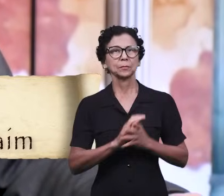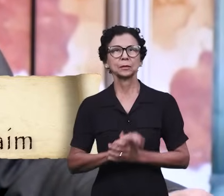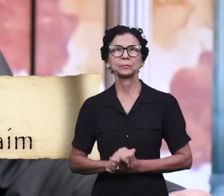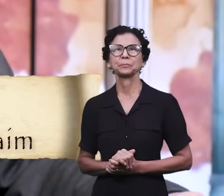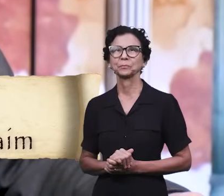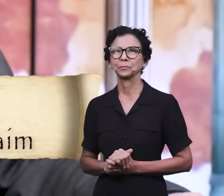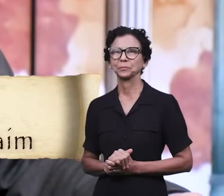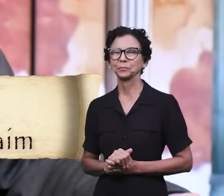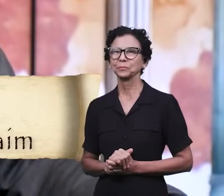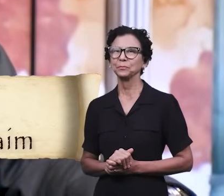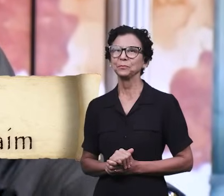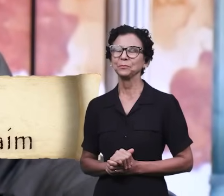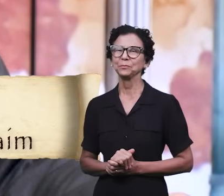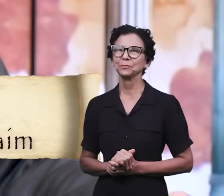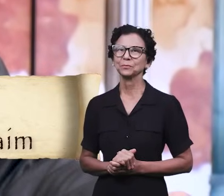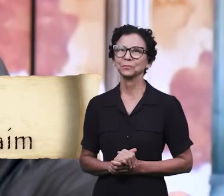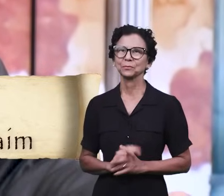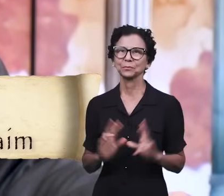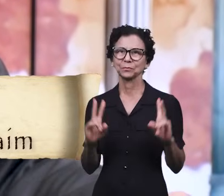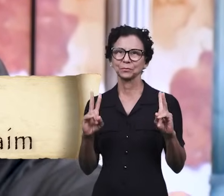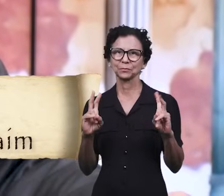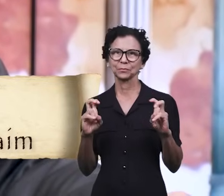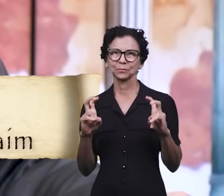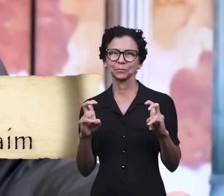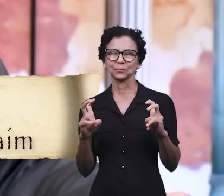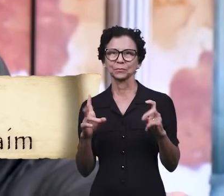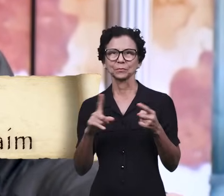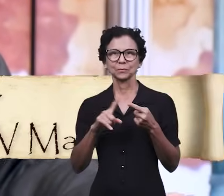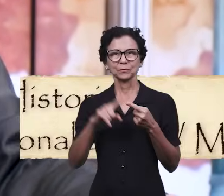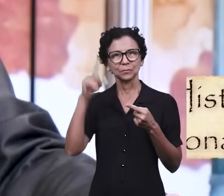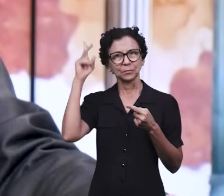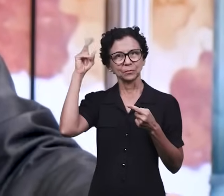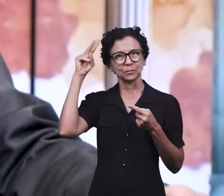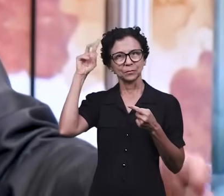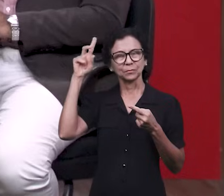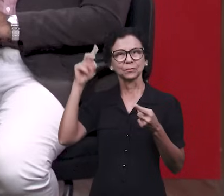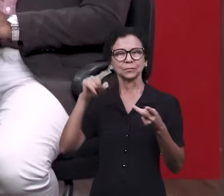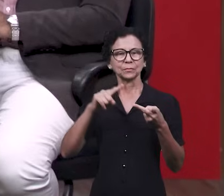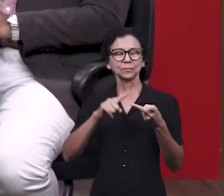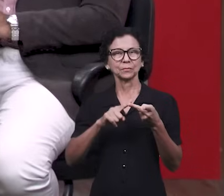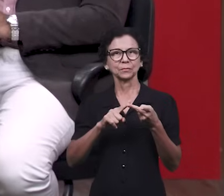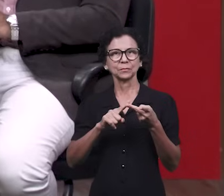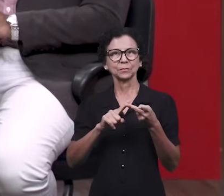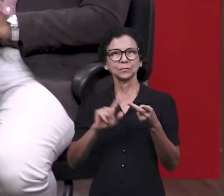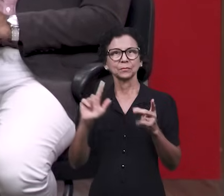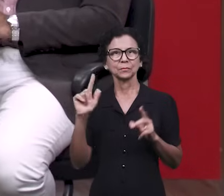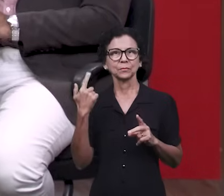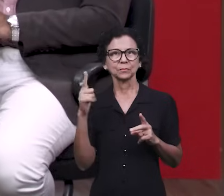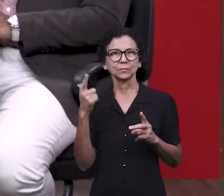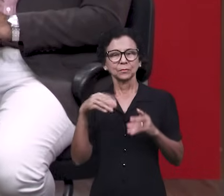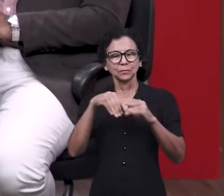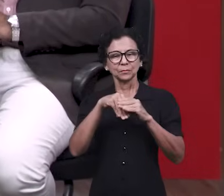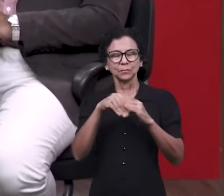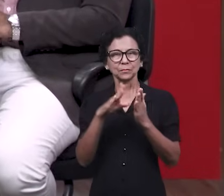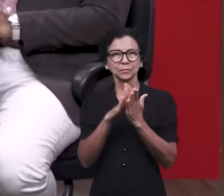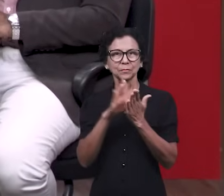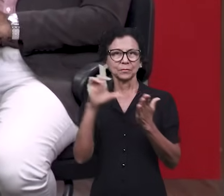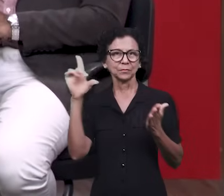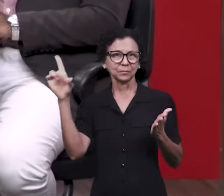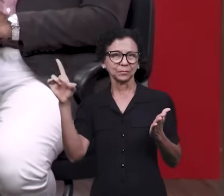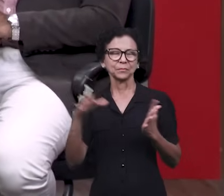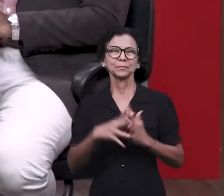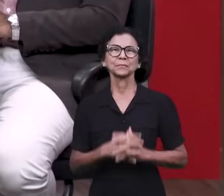chamado História e Geografia Bíblica. Eu estou aqui com os